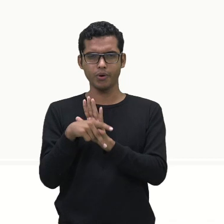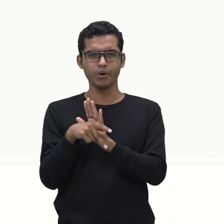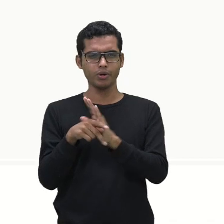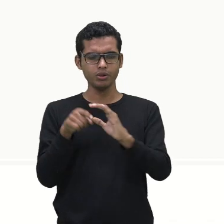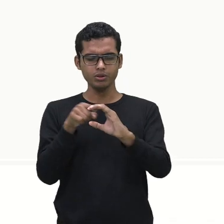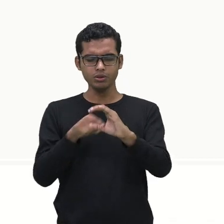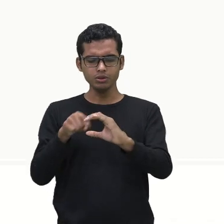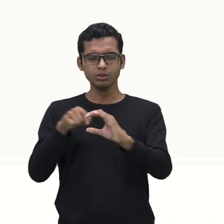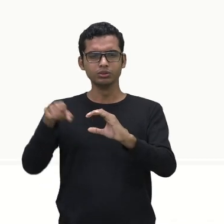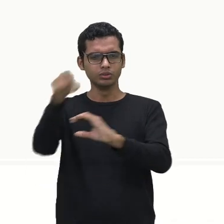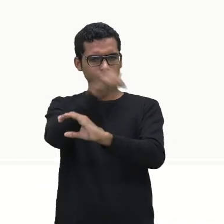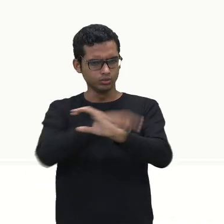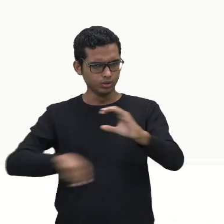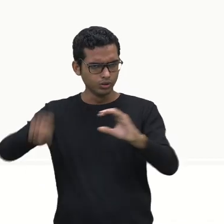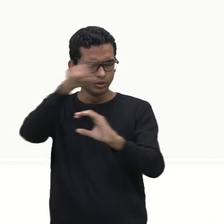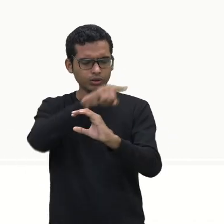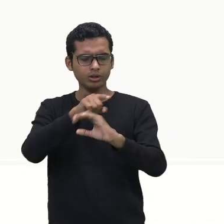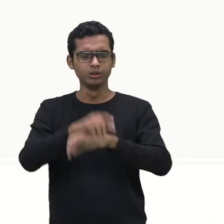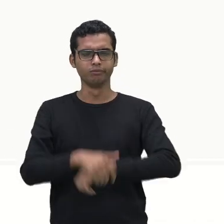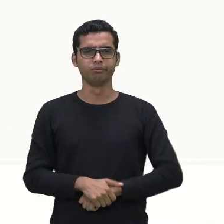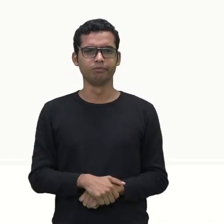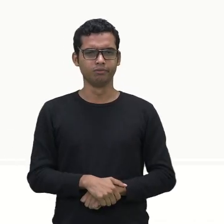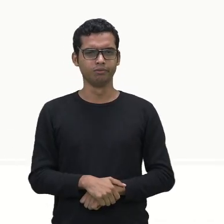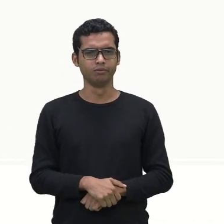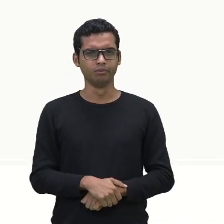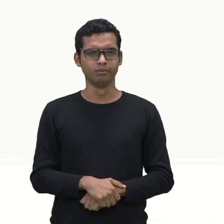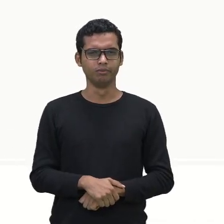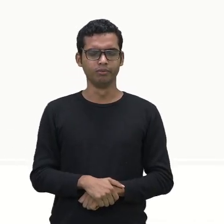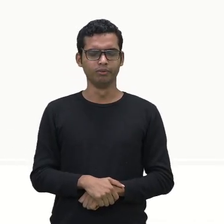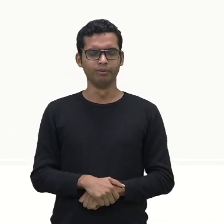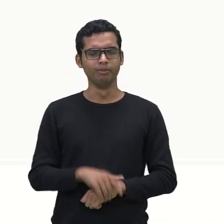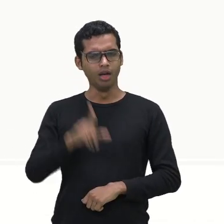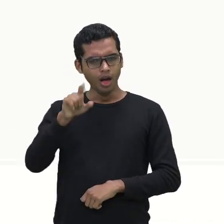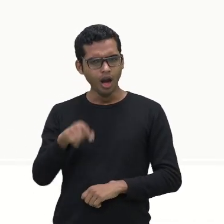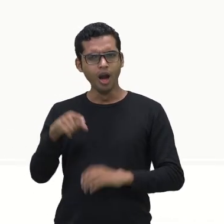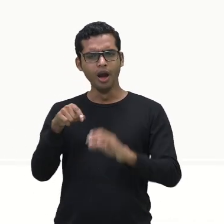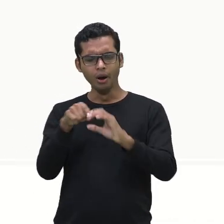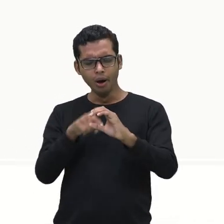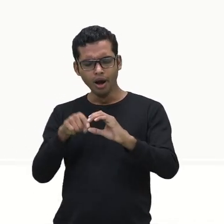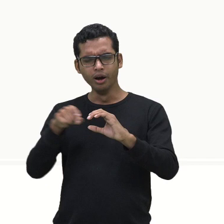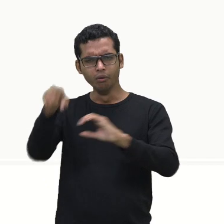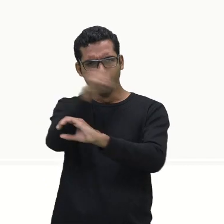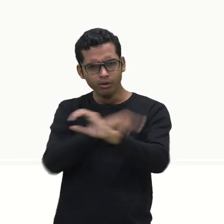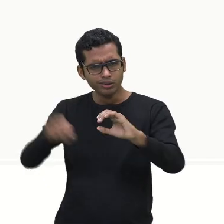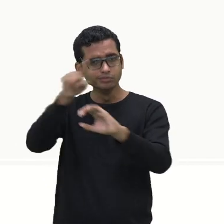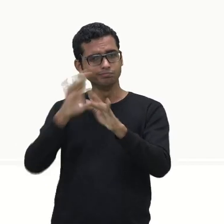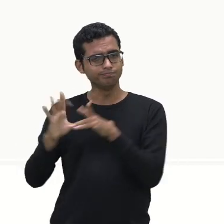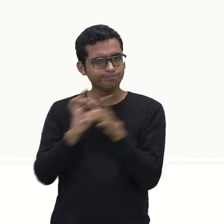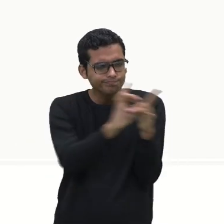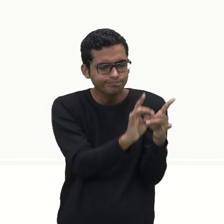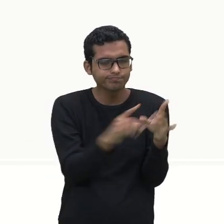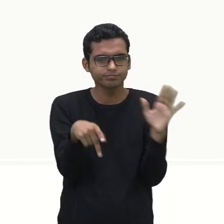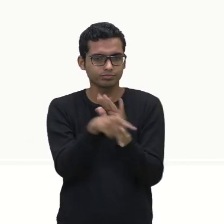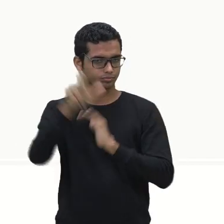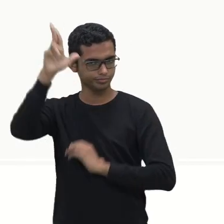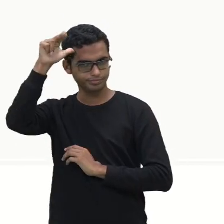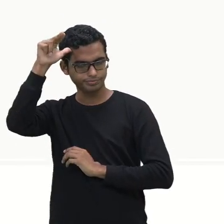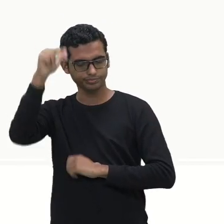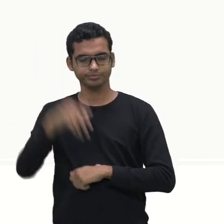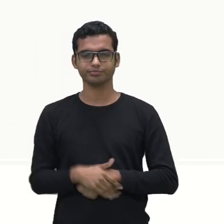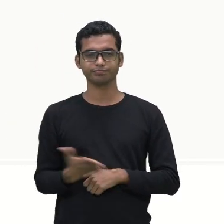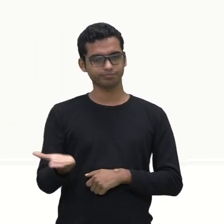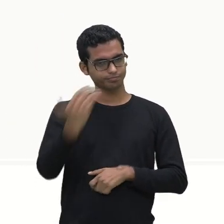a área da coroa circular, que é uma coroa circular, esse contexto aí do cavalo, tá? Então